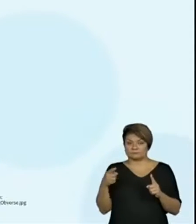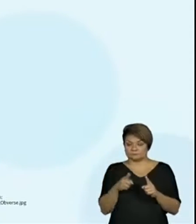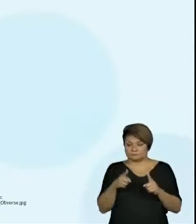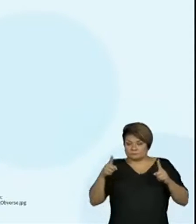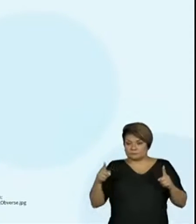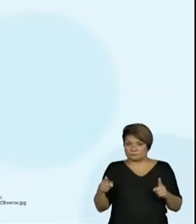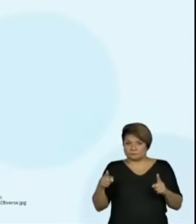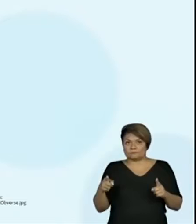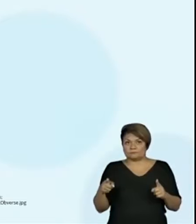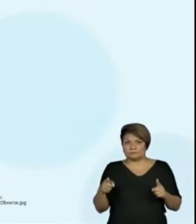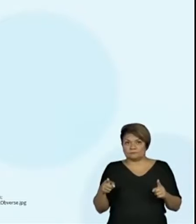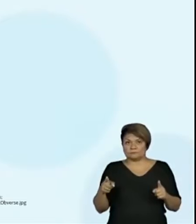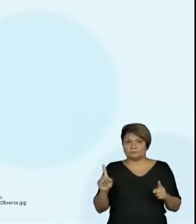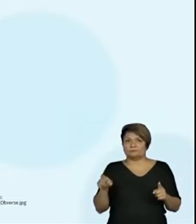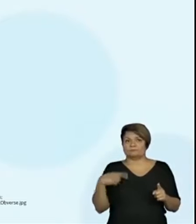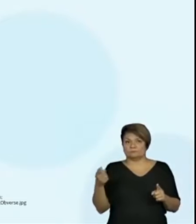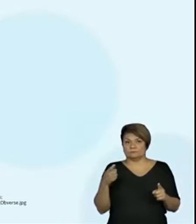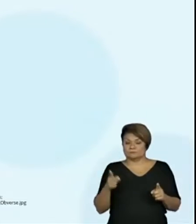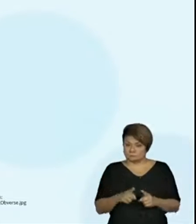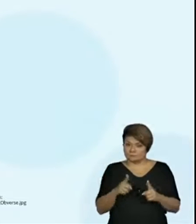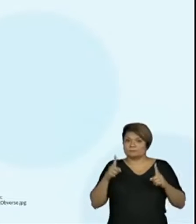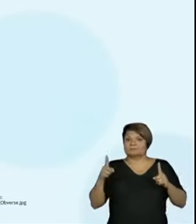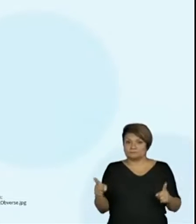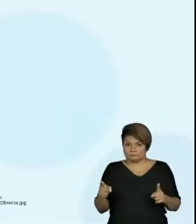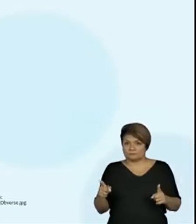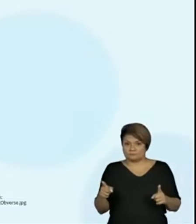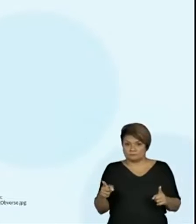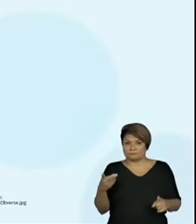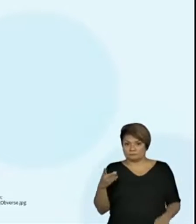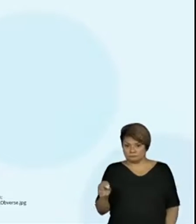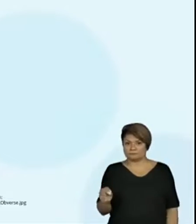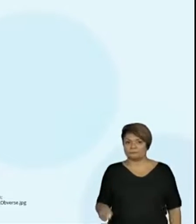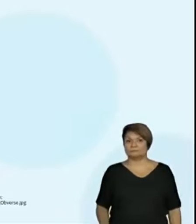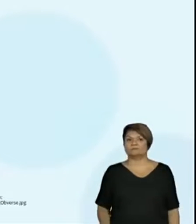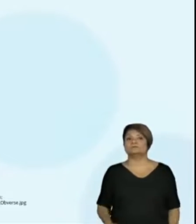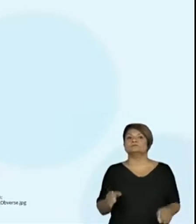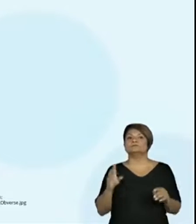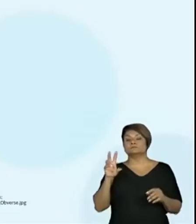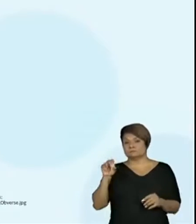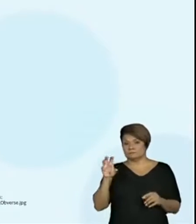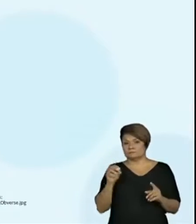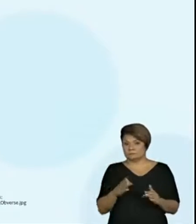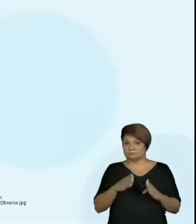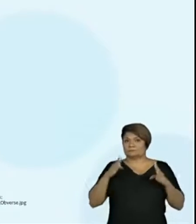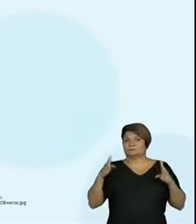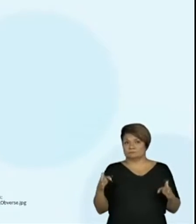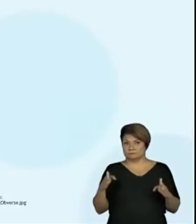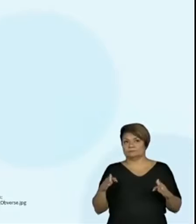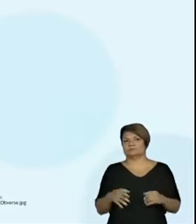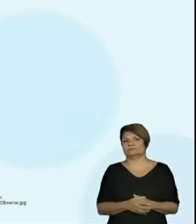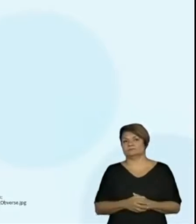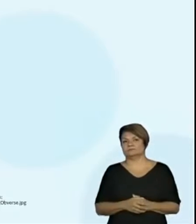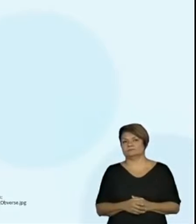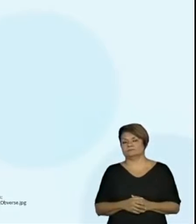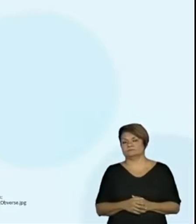10, depois a nota de R$20, depois a nota de